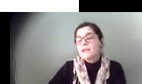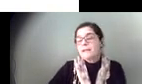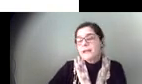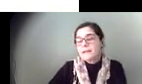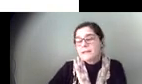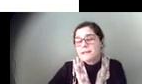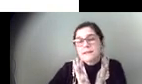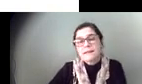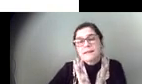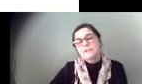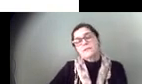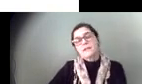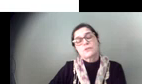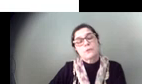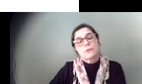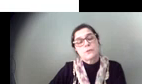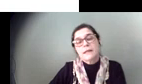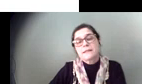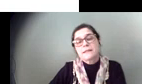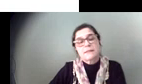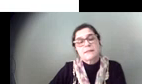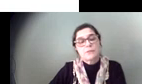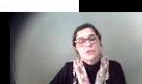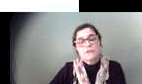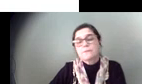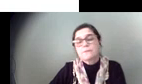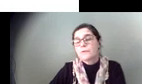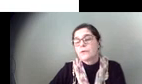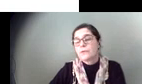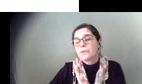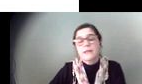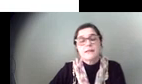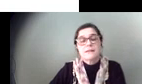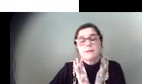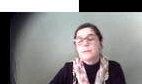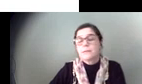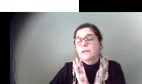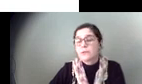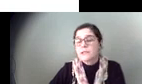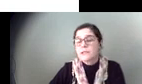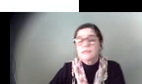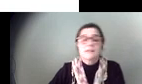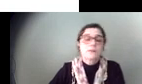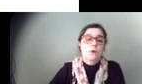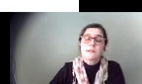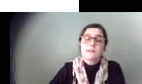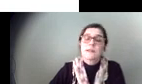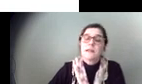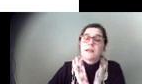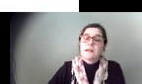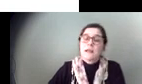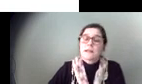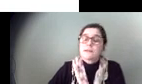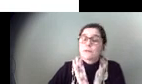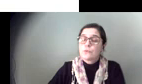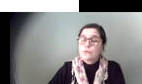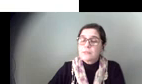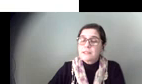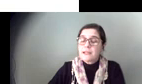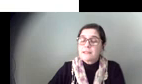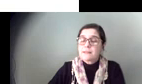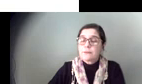Nós temos há décadas, né, as atividades curriculares desportivas ofertadas, né, para todas as escolas.